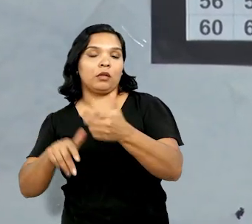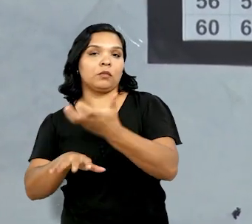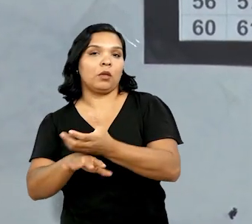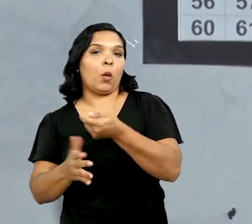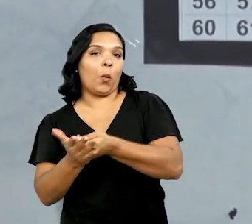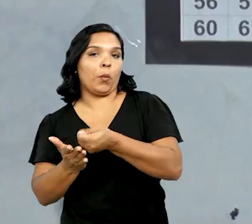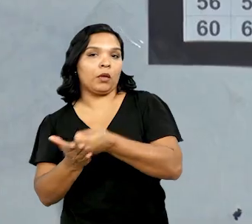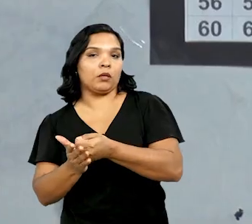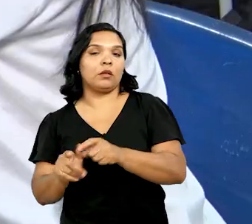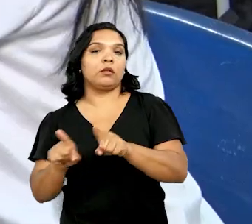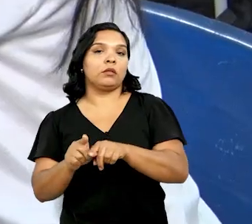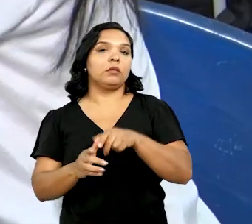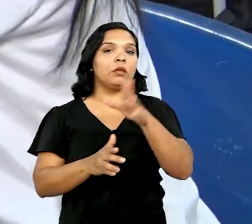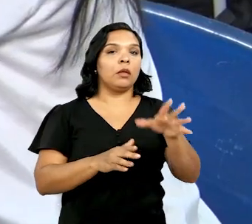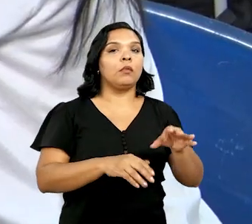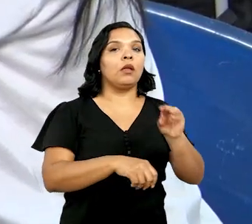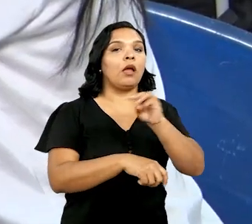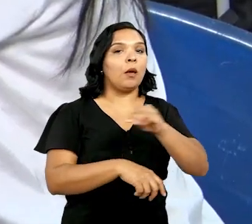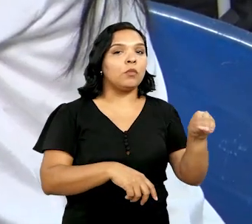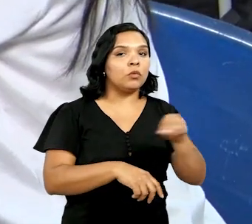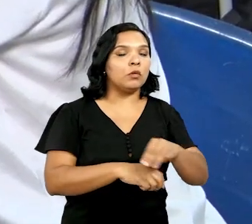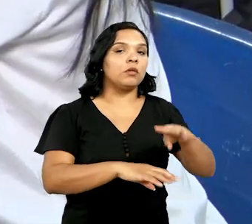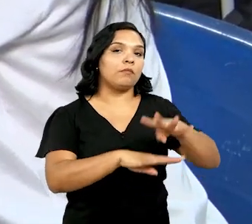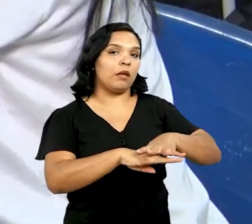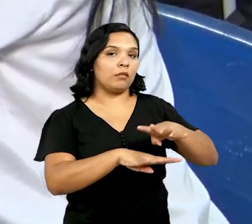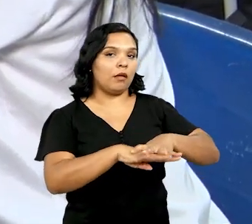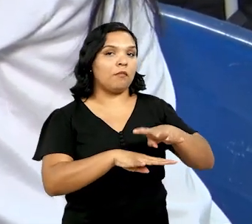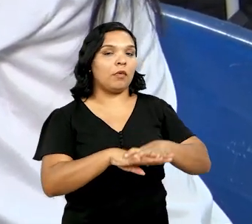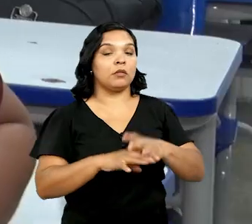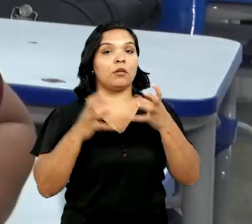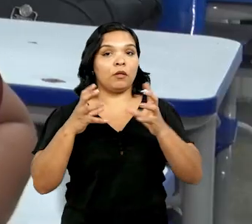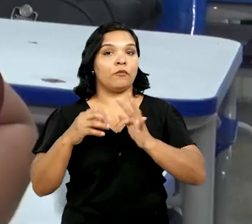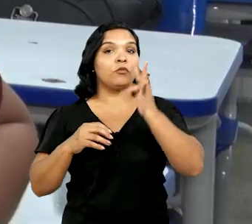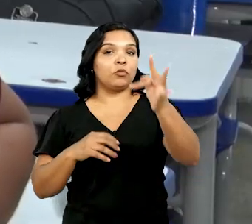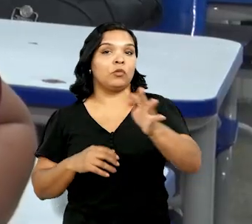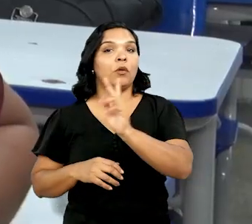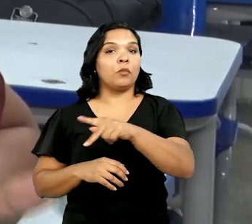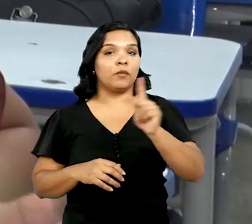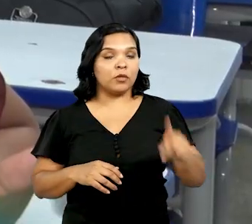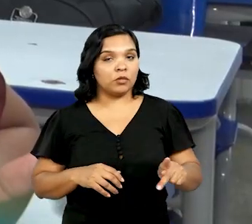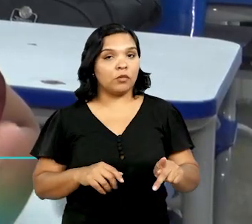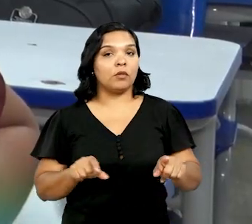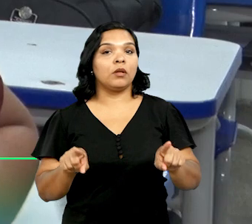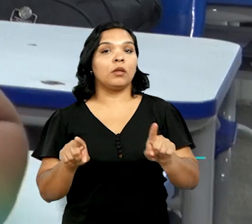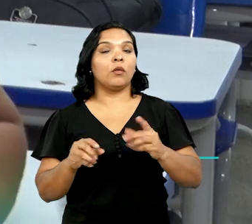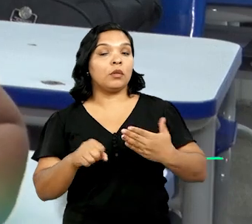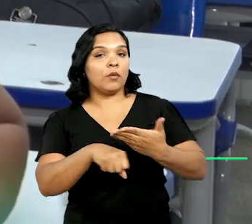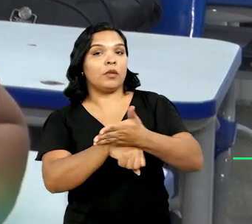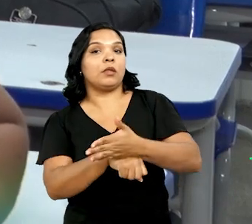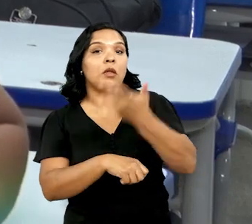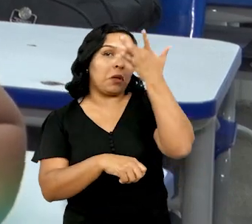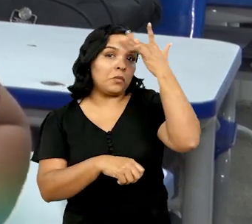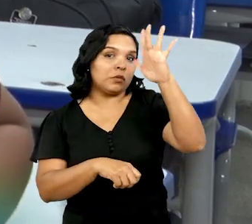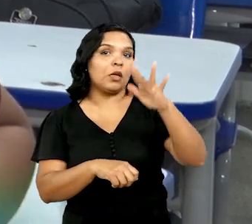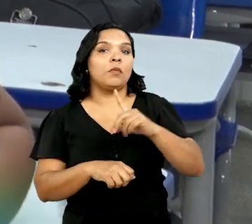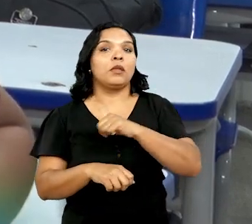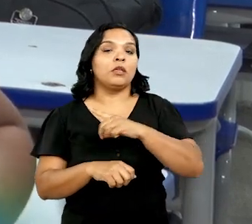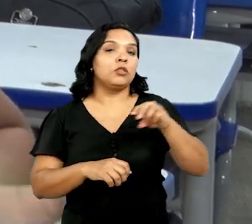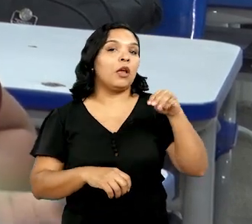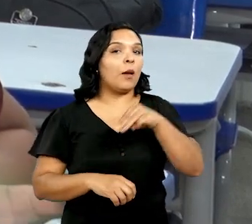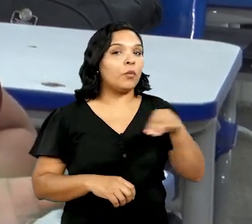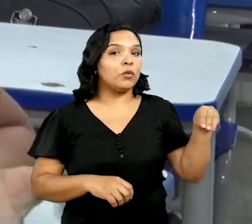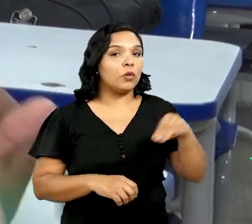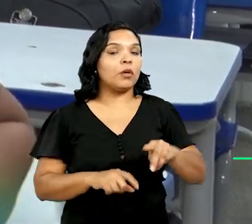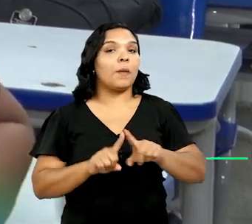das disciplinas obrigatórias e a monitoria de matemática. Quero ser professor. E é tanto que, quando eu entrei aqui, eu não sabia que tinha